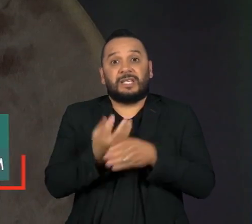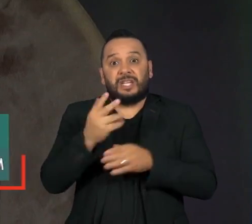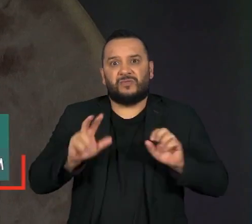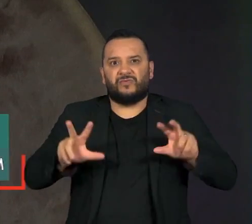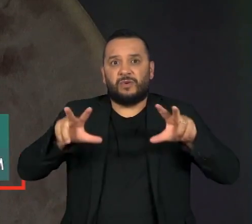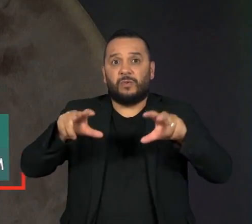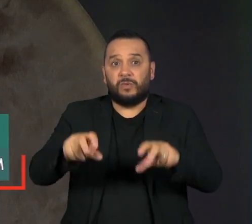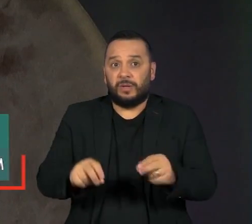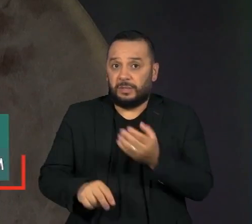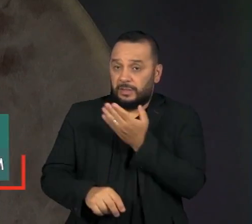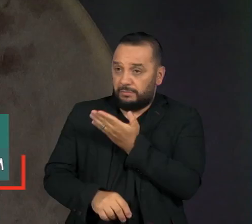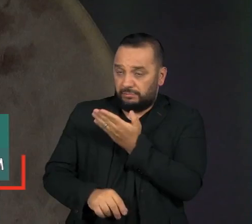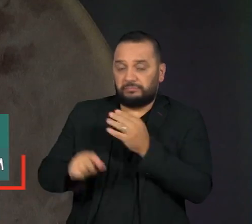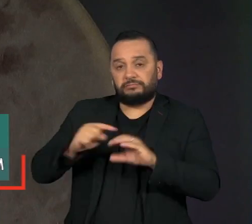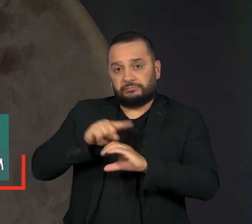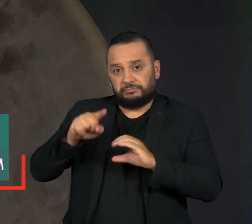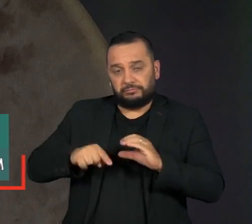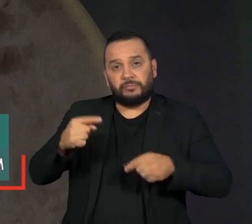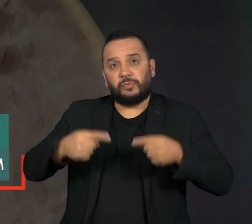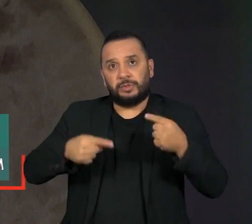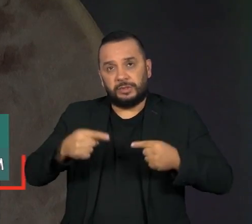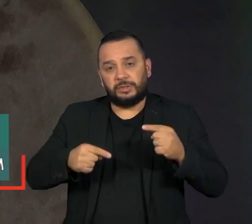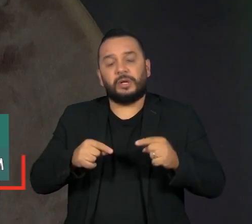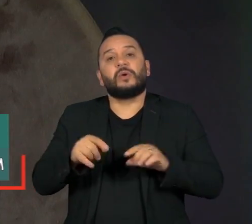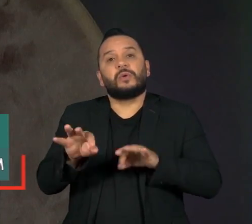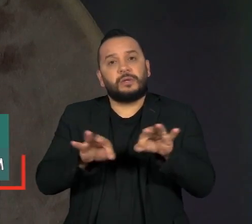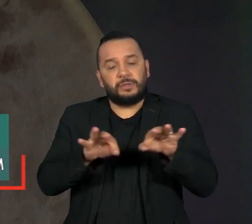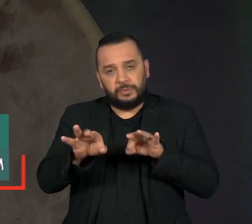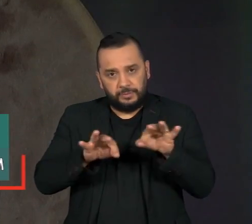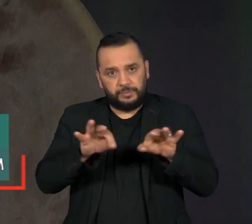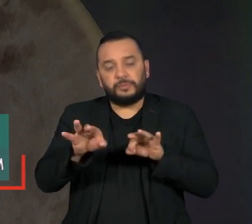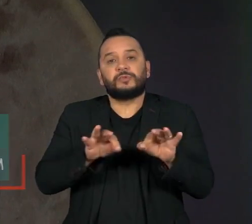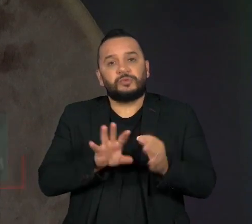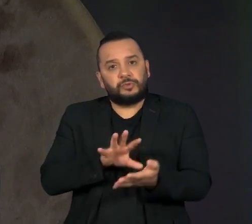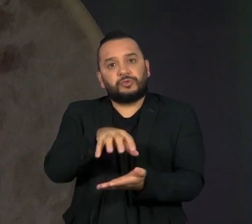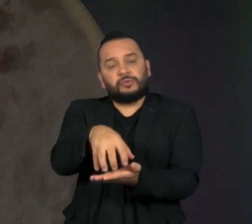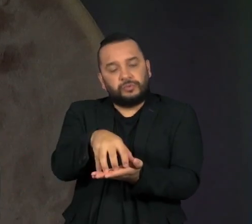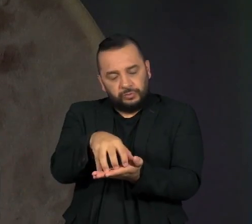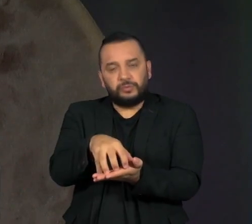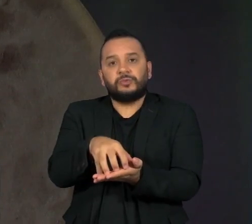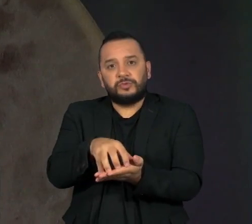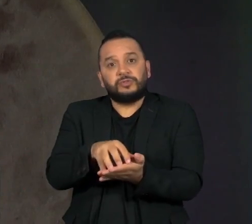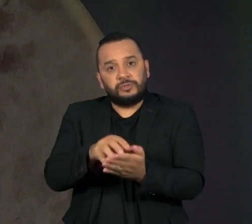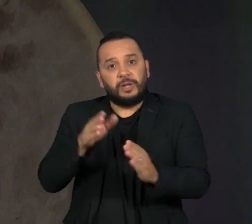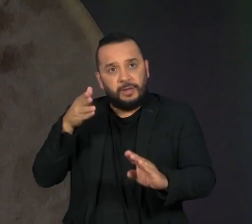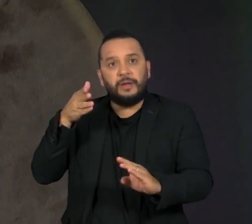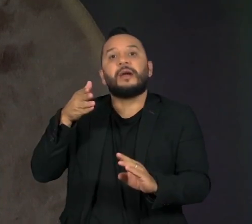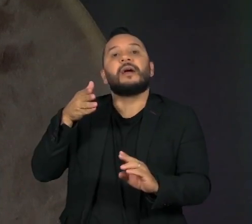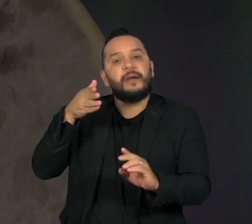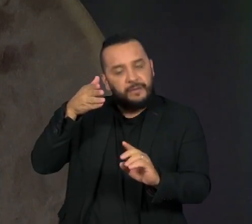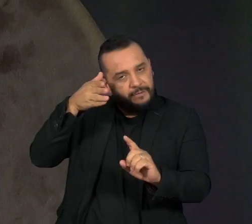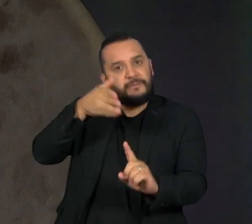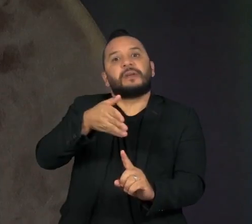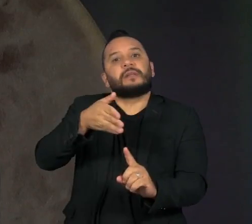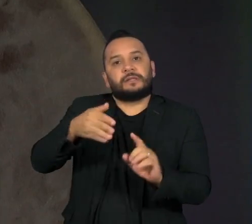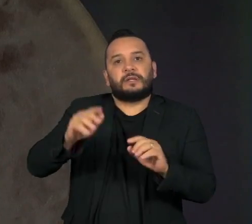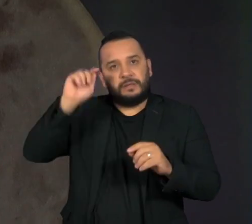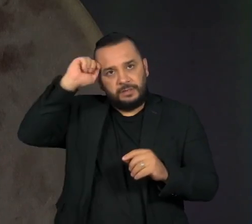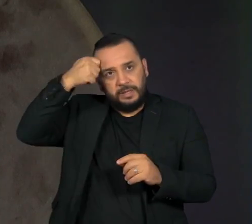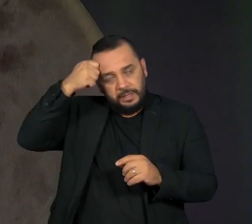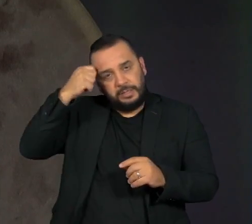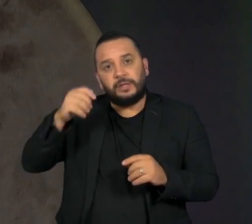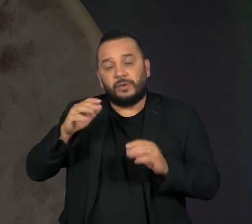cientista político e coordenador de projetos do Instituto de Referência Negra Peregum, especialista em políticas públicas, com